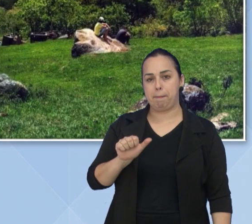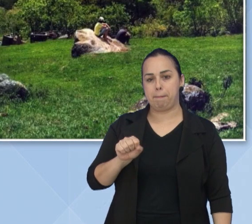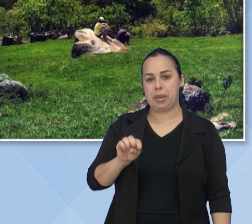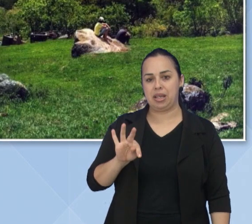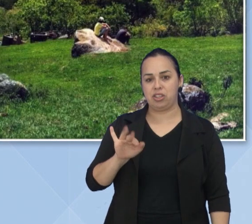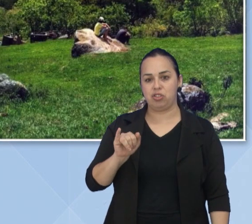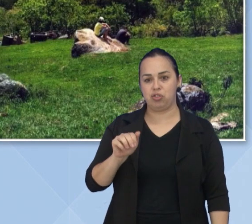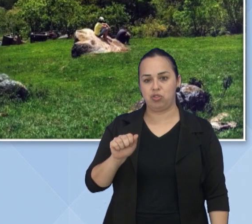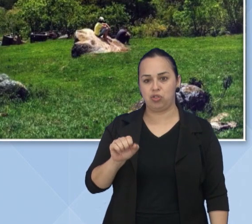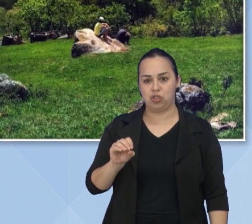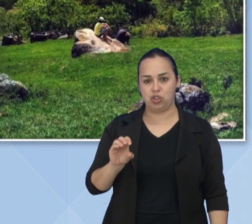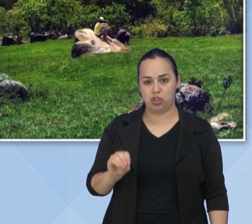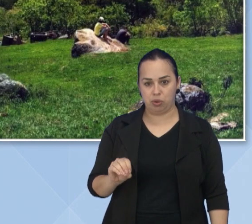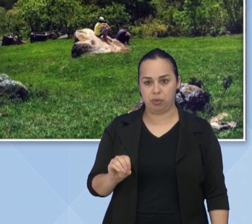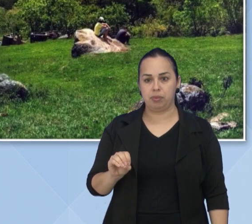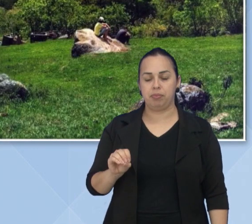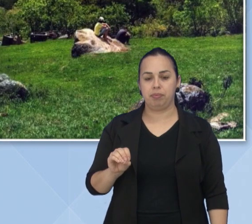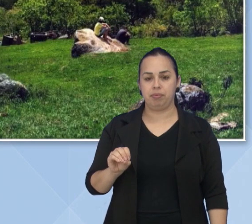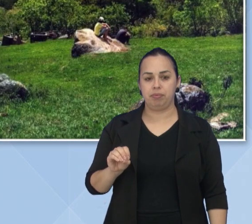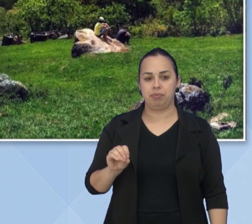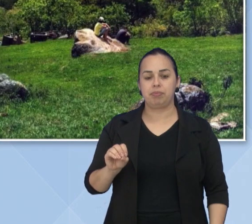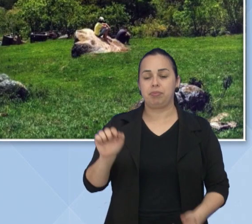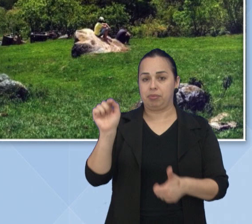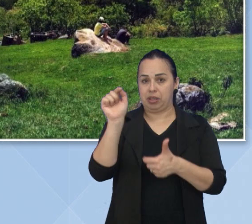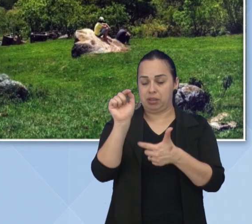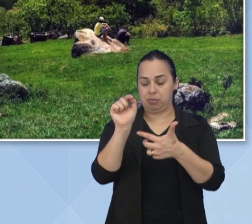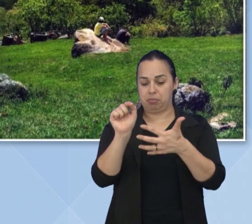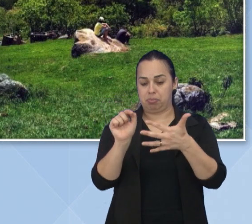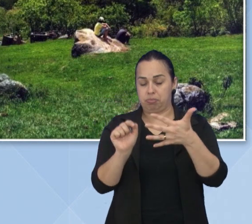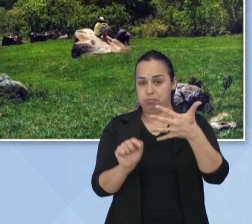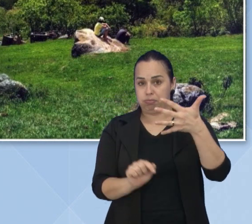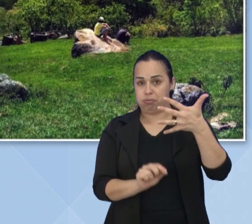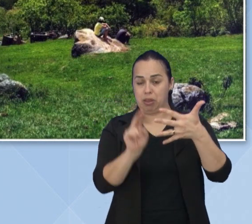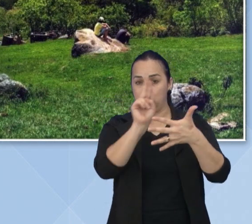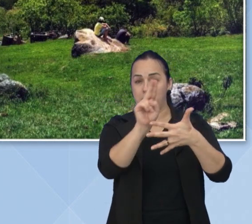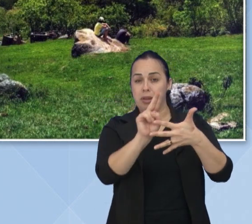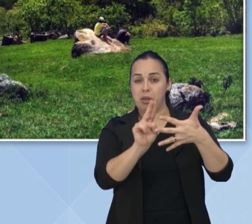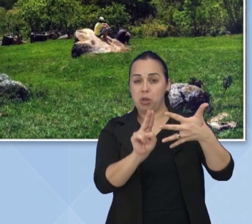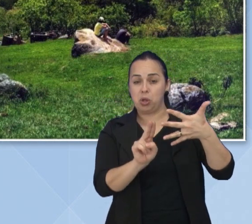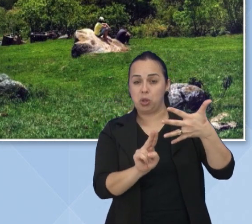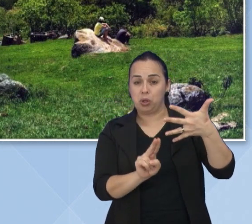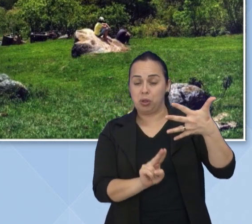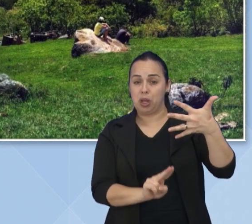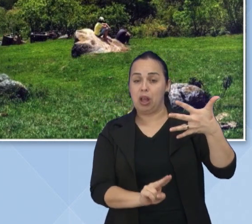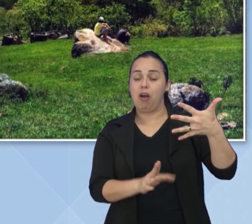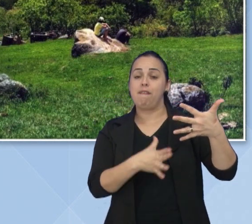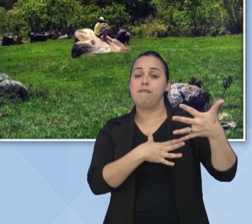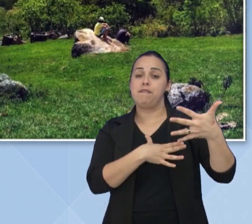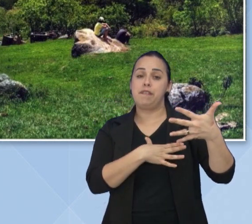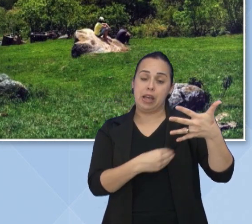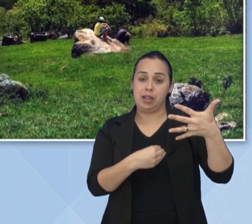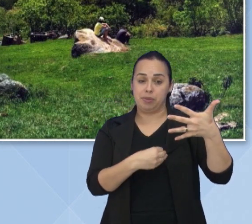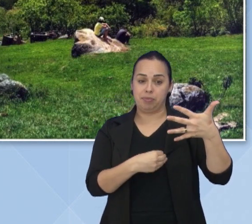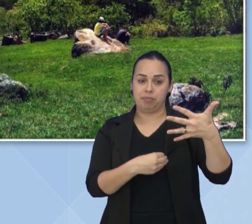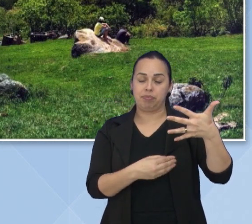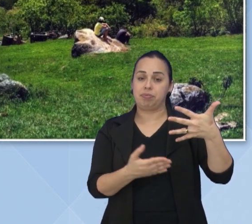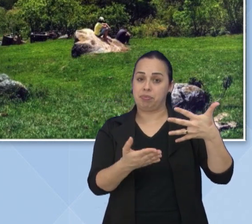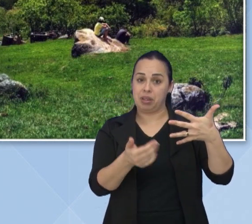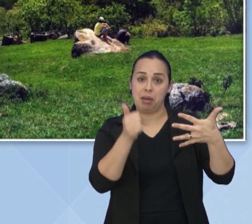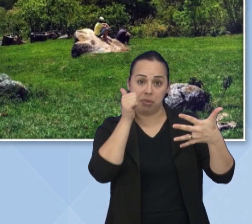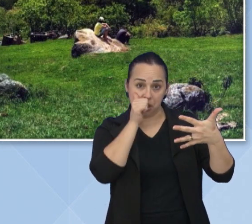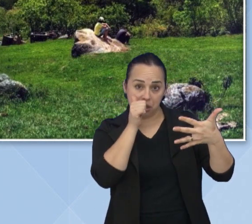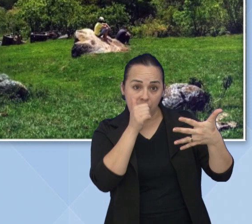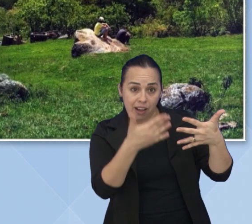Mota, Cândida, Zilda, Benedita, que também é conhecida como Ruth, a Cristina, que está aqui com a